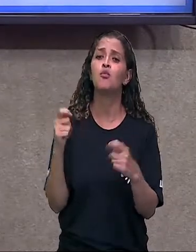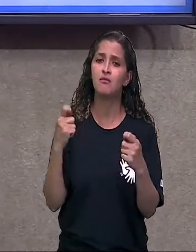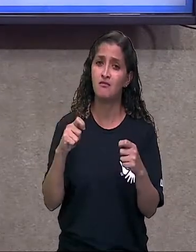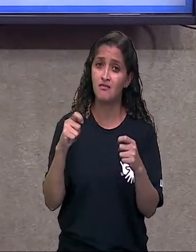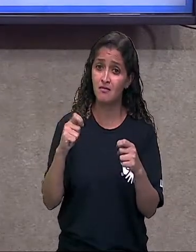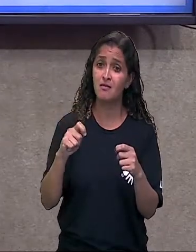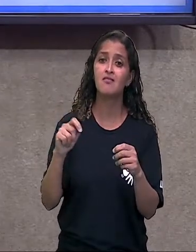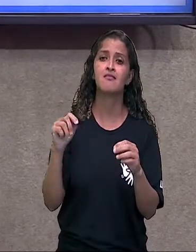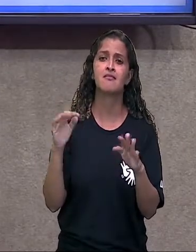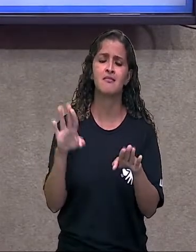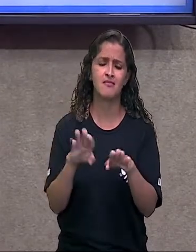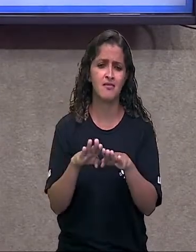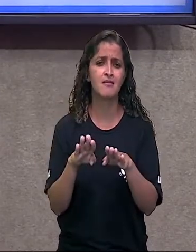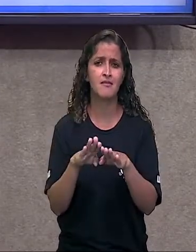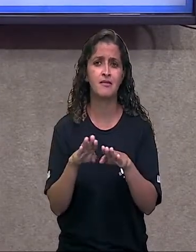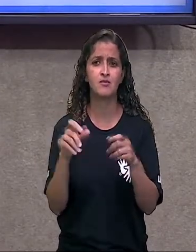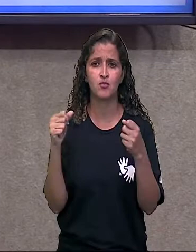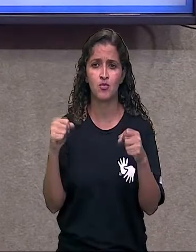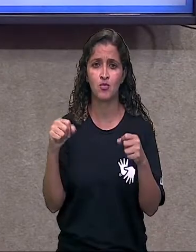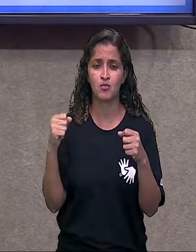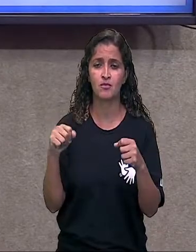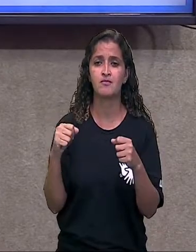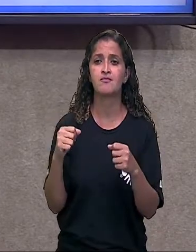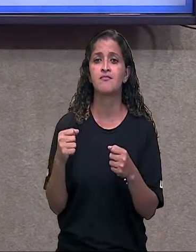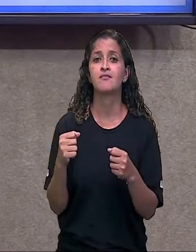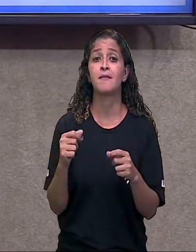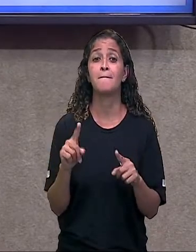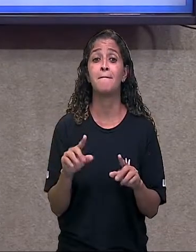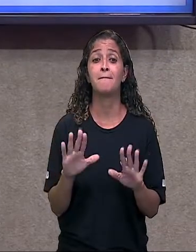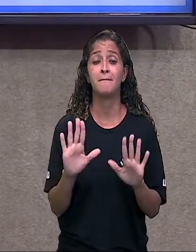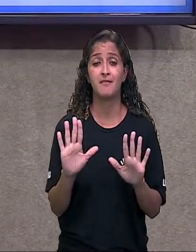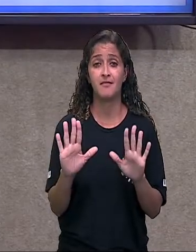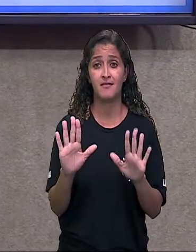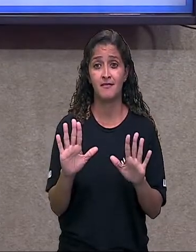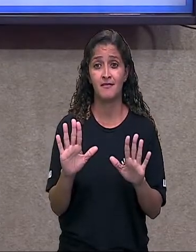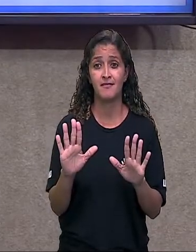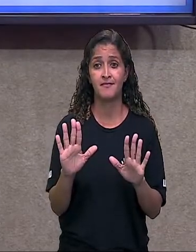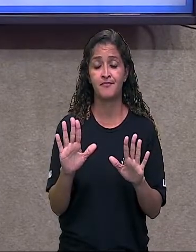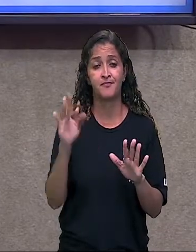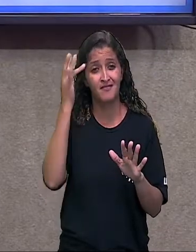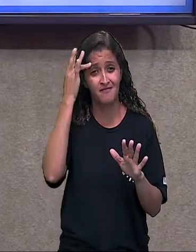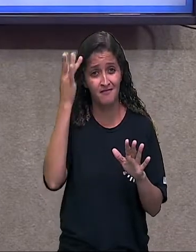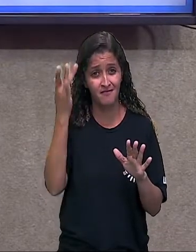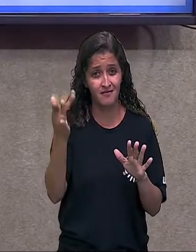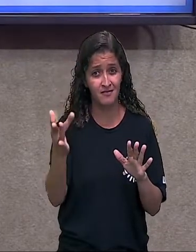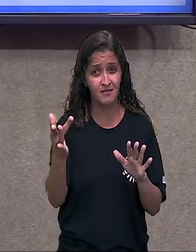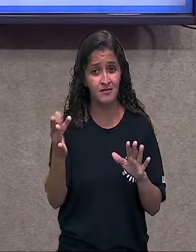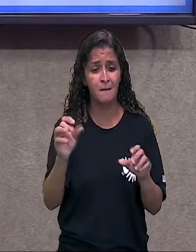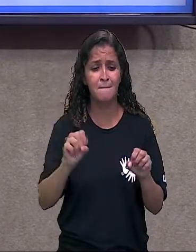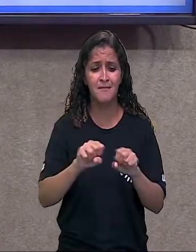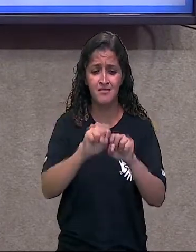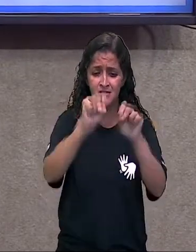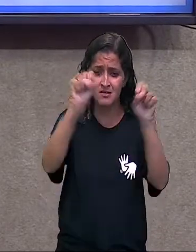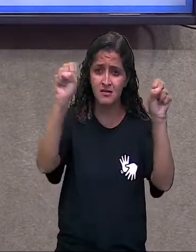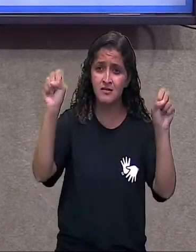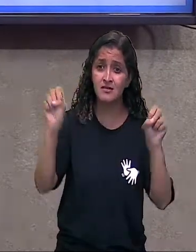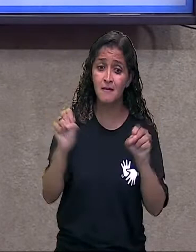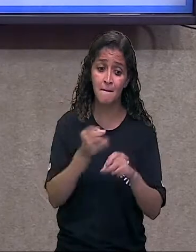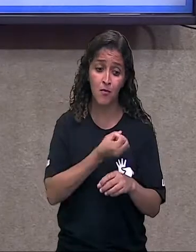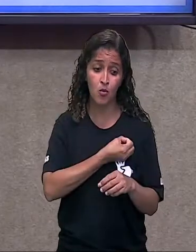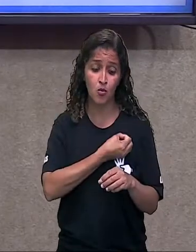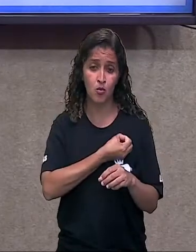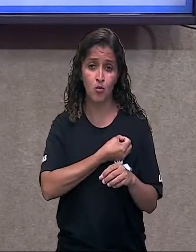10 quadradinhos. Mas nós, para que fique mais fácil, o nosso sistema